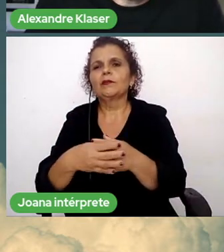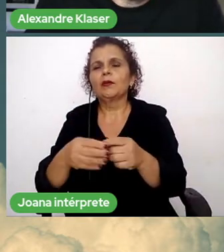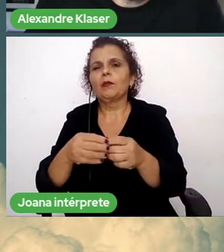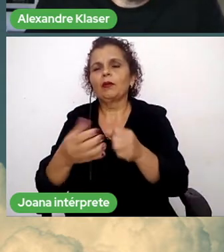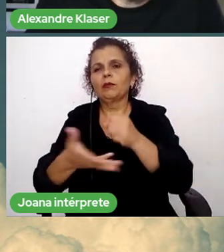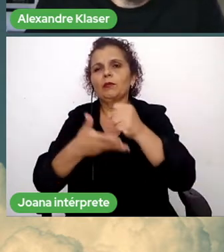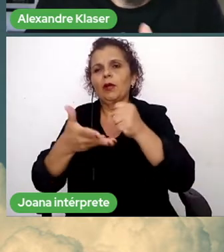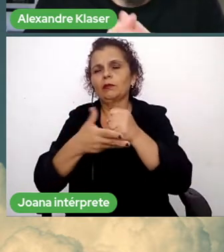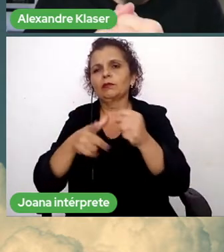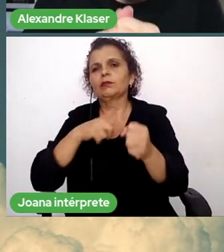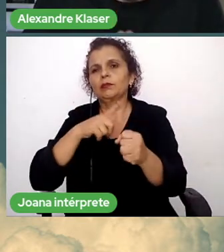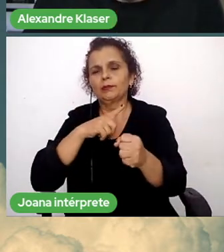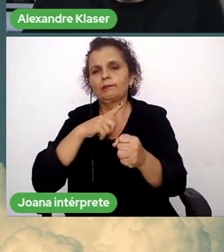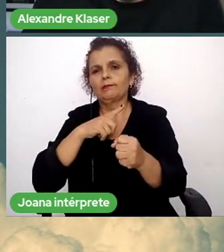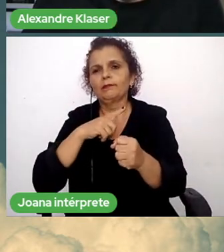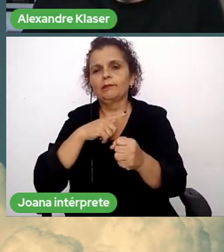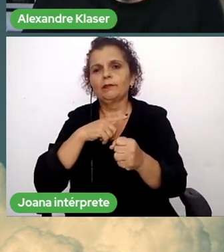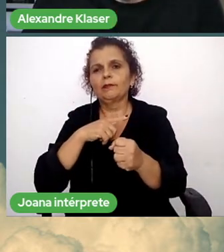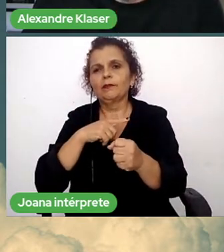também.